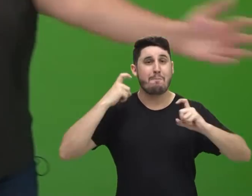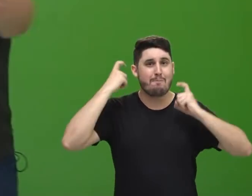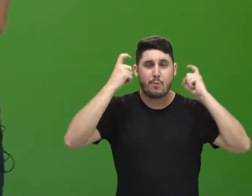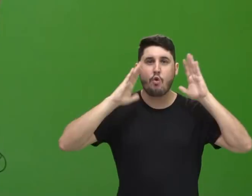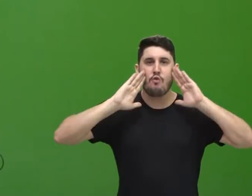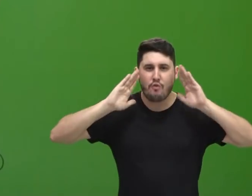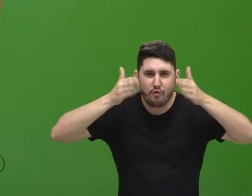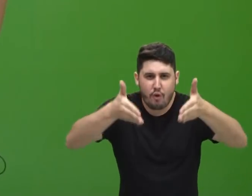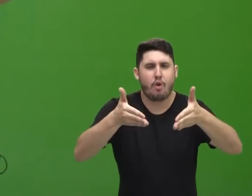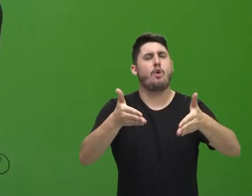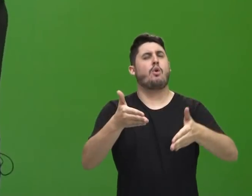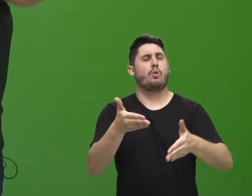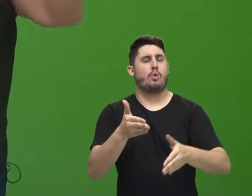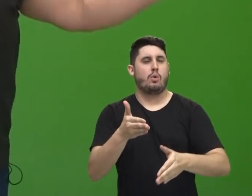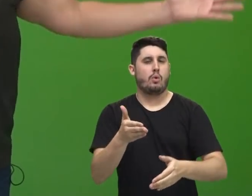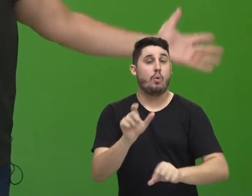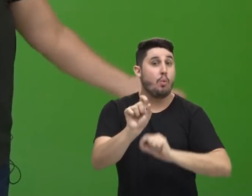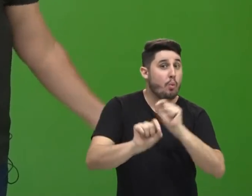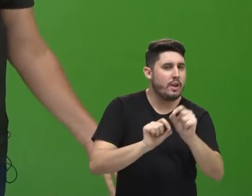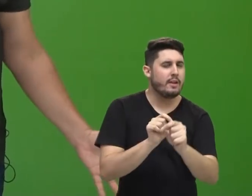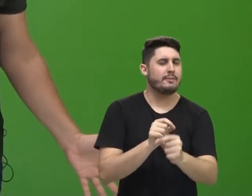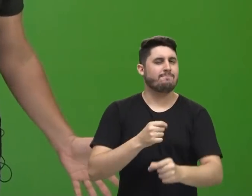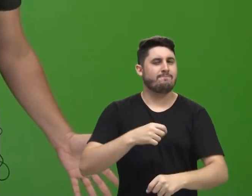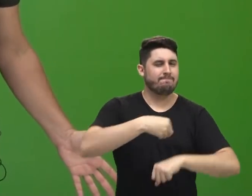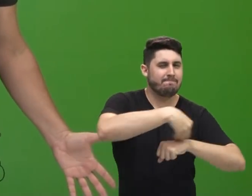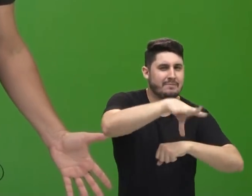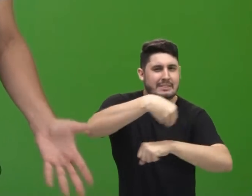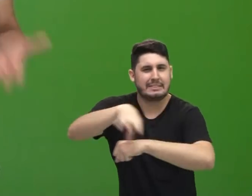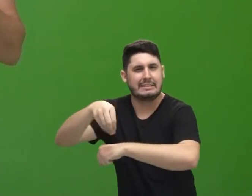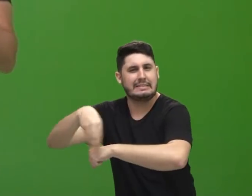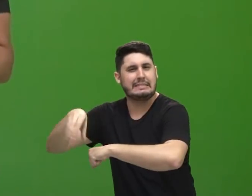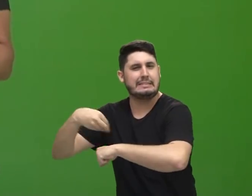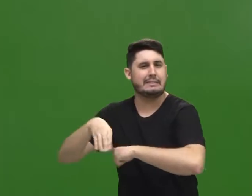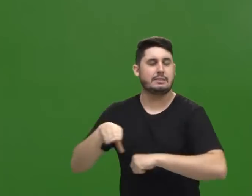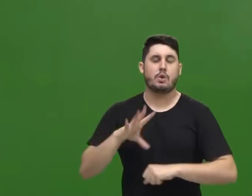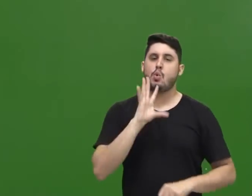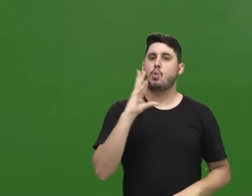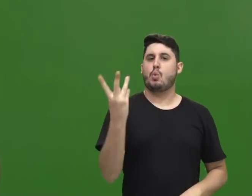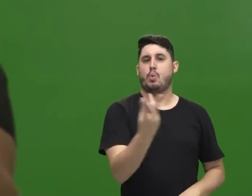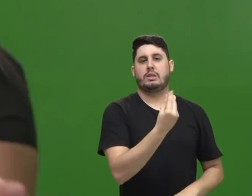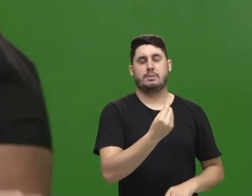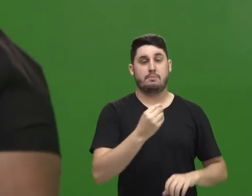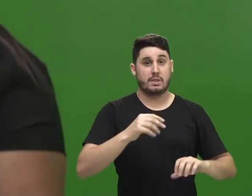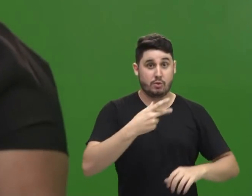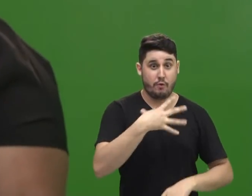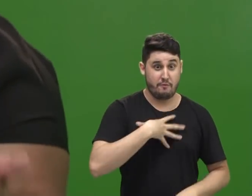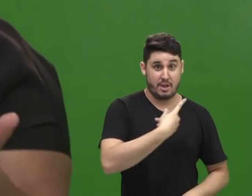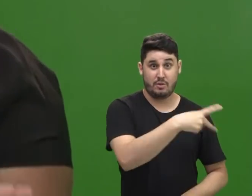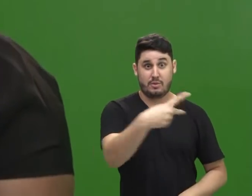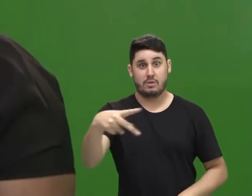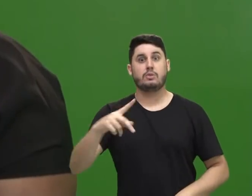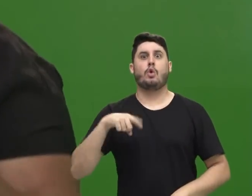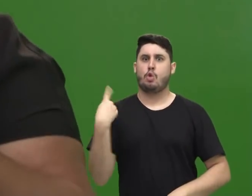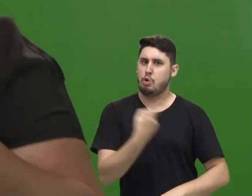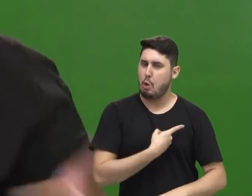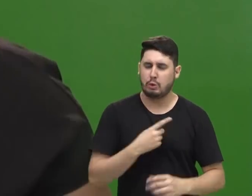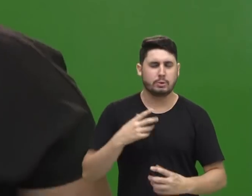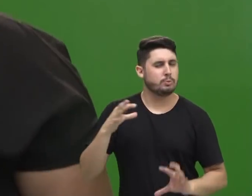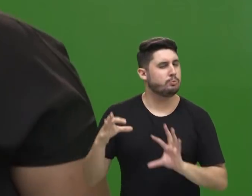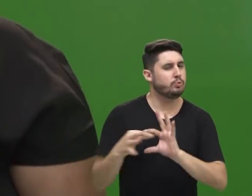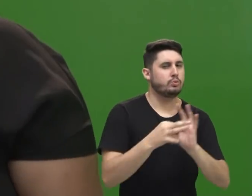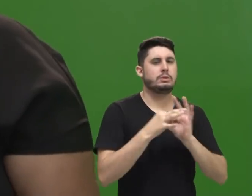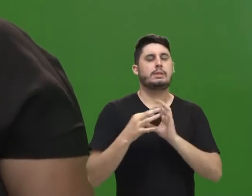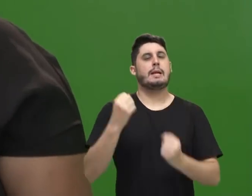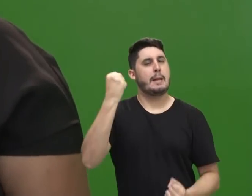Querem abraçar os seus filhos com todo o conhecimento do mundo. Por isso, nos movemos para o bem. Dessa forma,